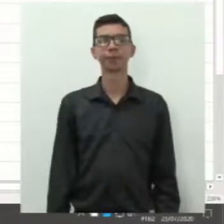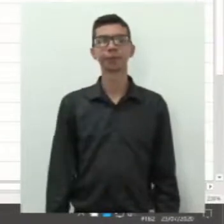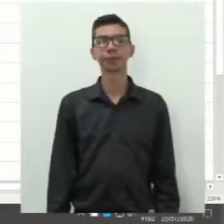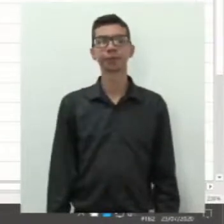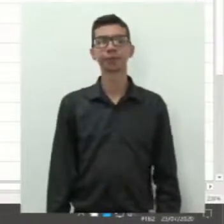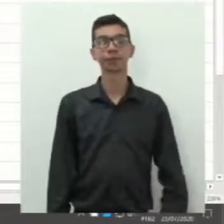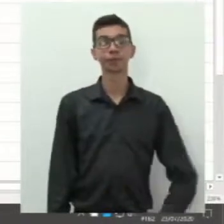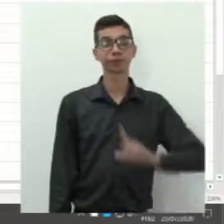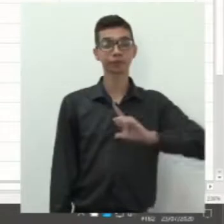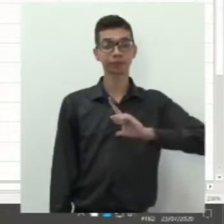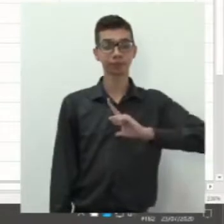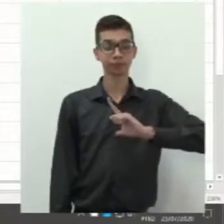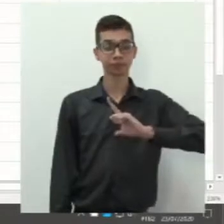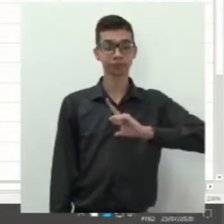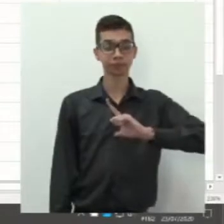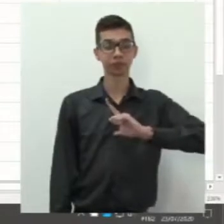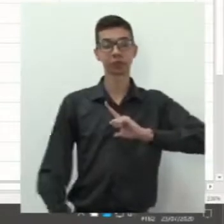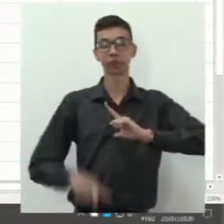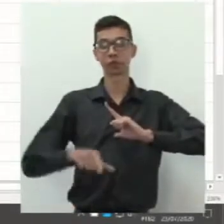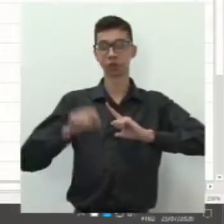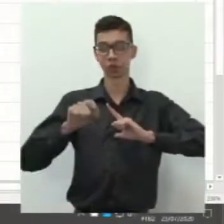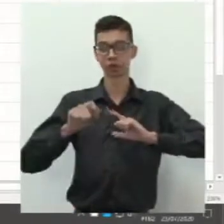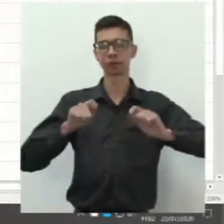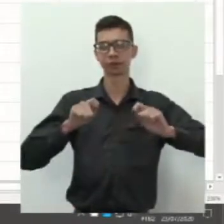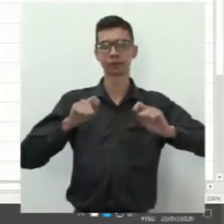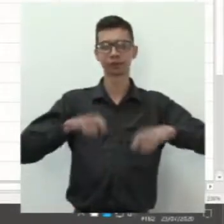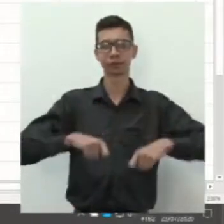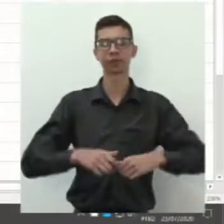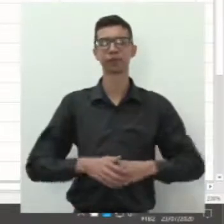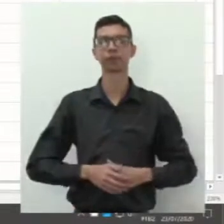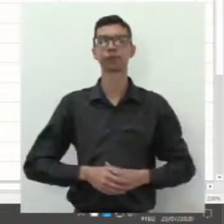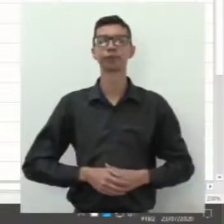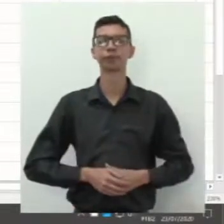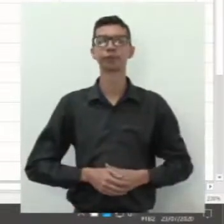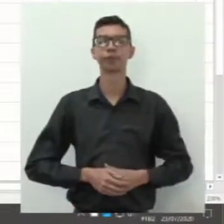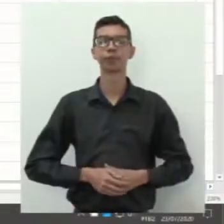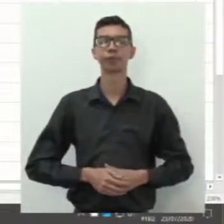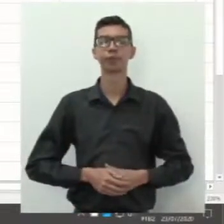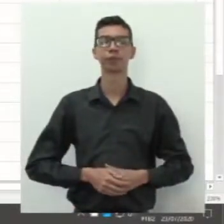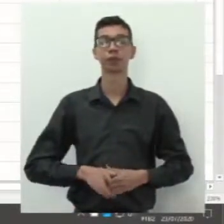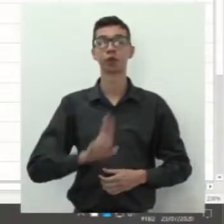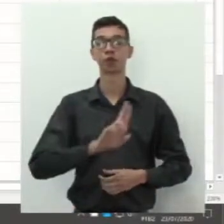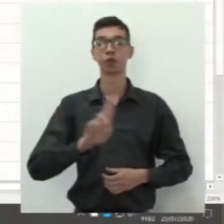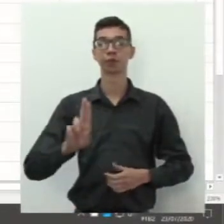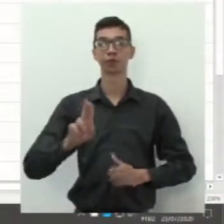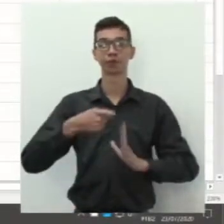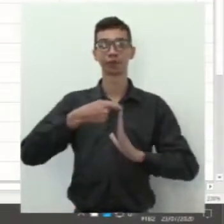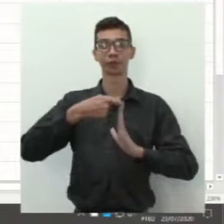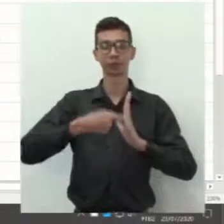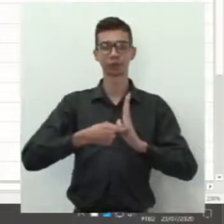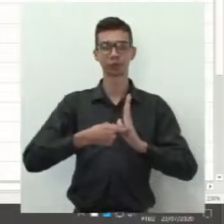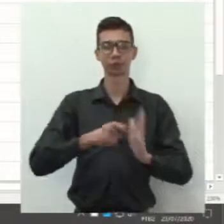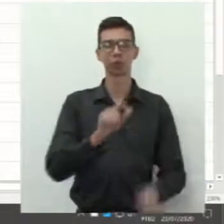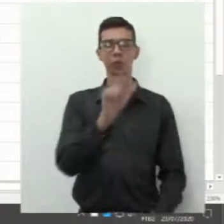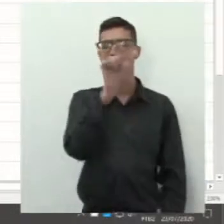dados, eu tenho uma opção chamada aqui, ó, texto para colunas. Clico